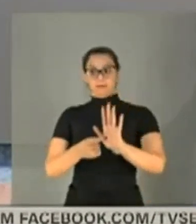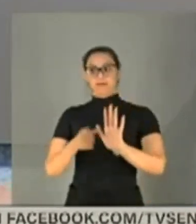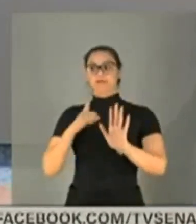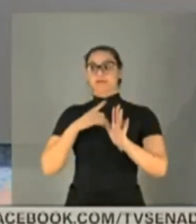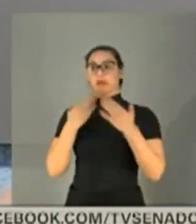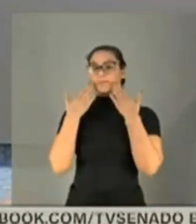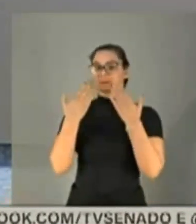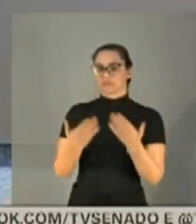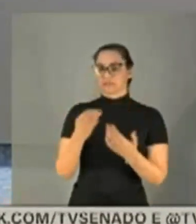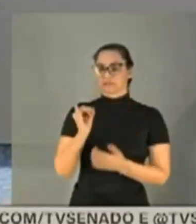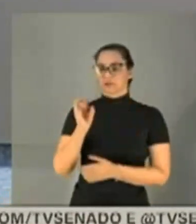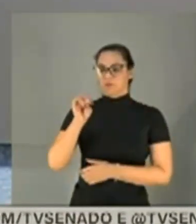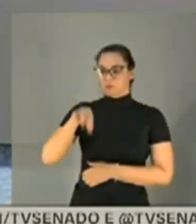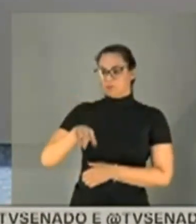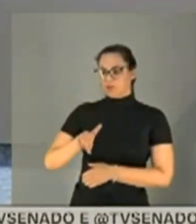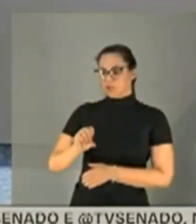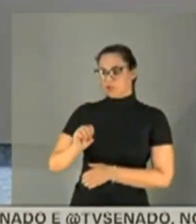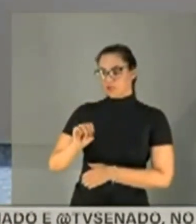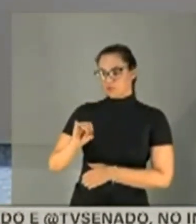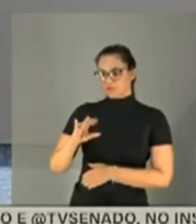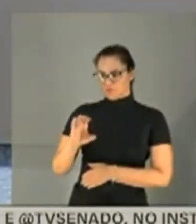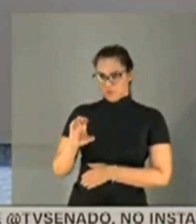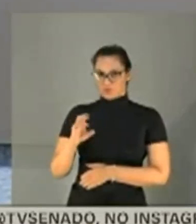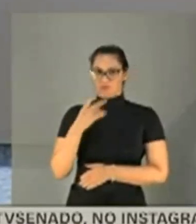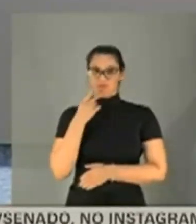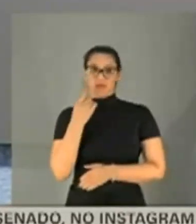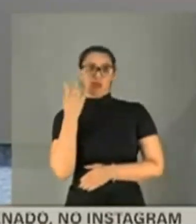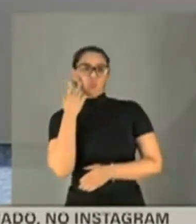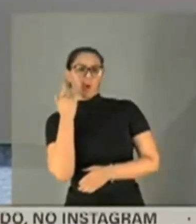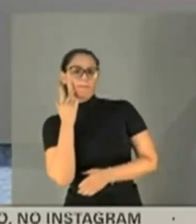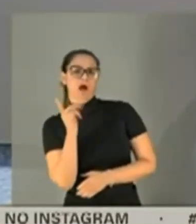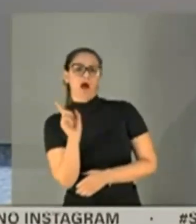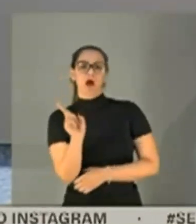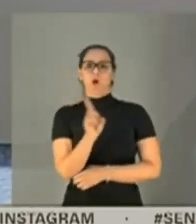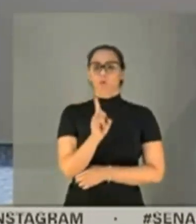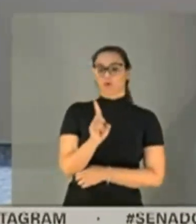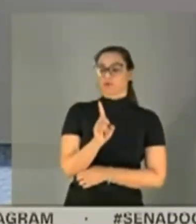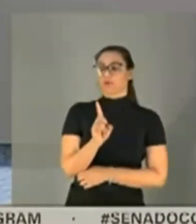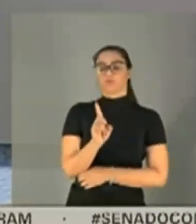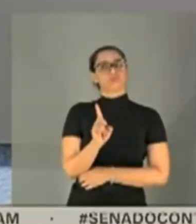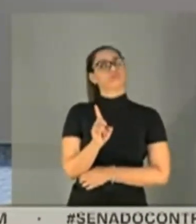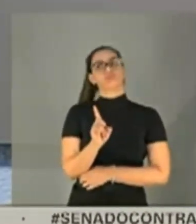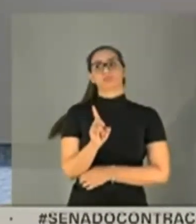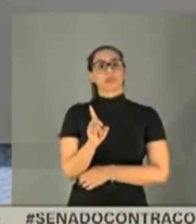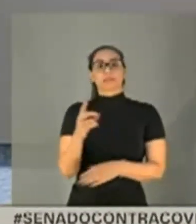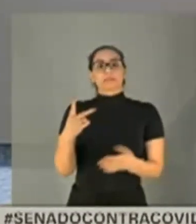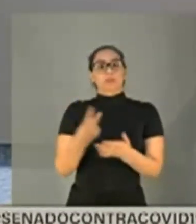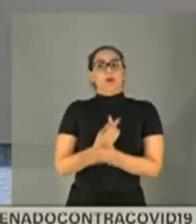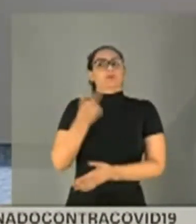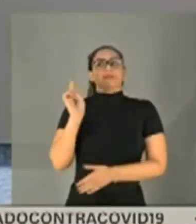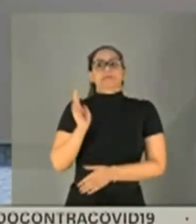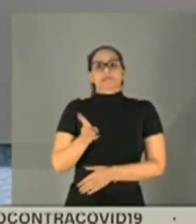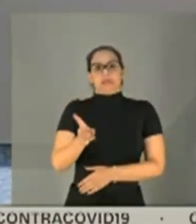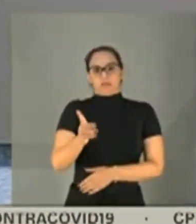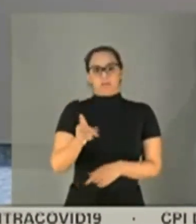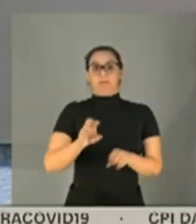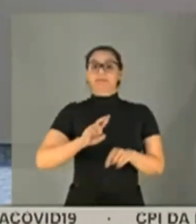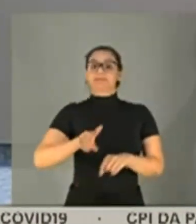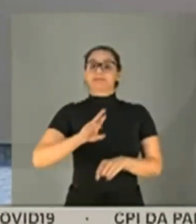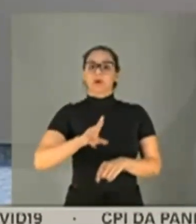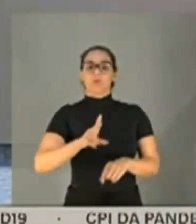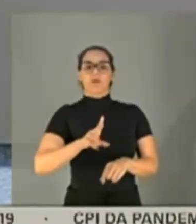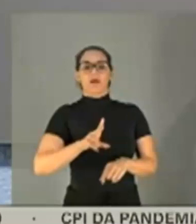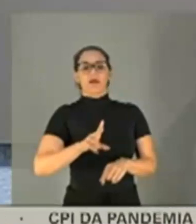invoice. Quando o senhor fala se é normal ou não é normal, eu posso dizer que não é frequente, mas não é ilegal e não é